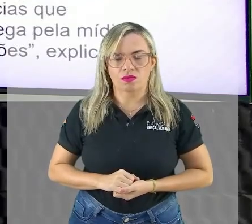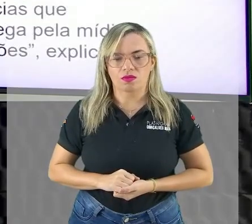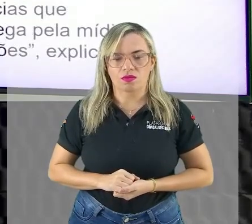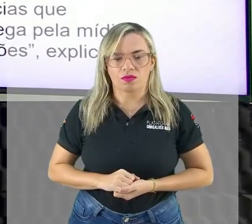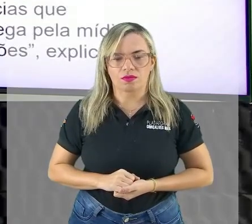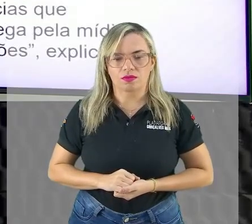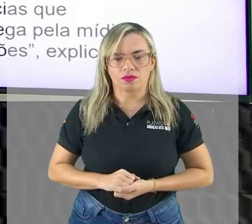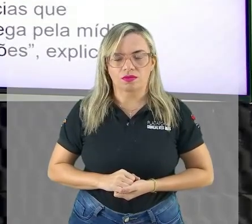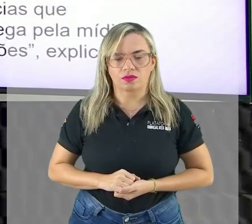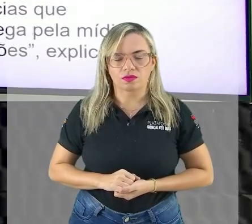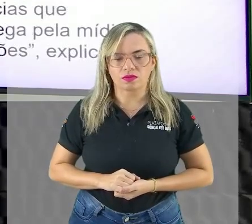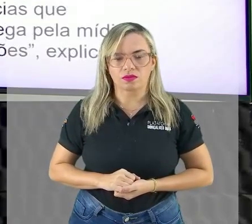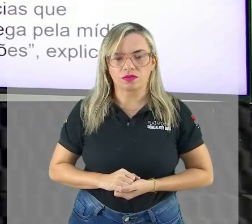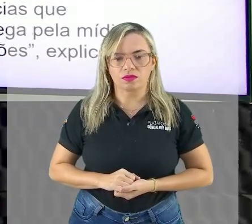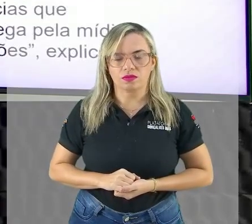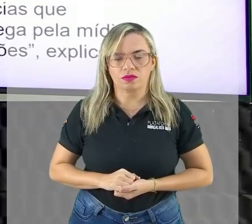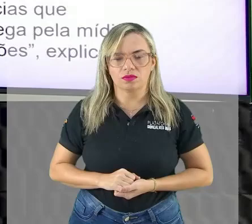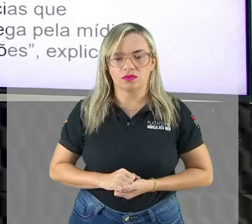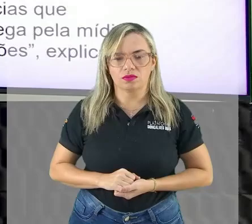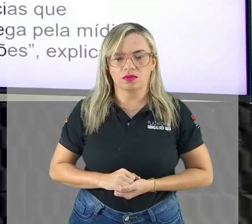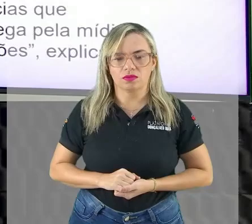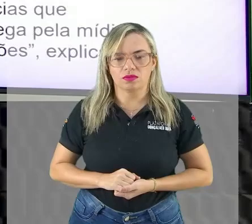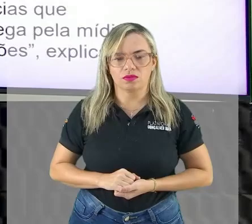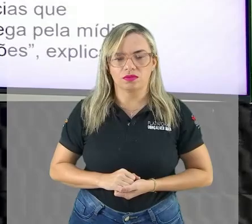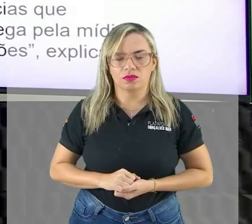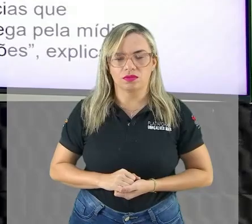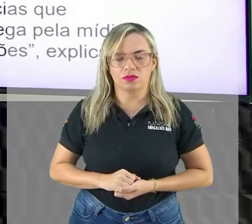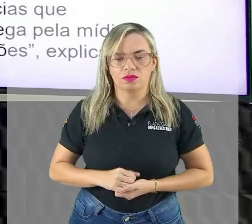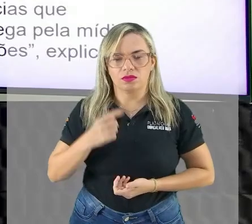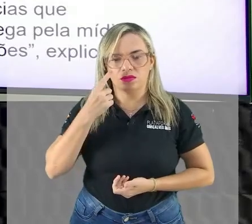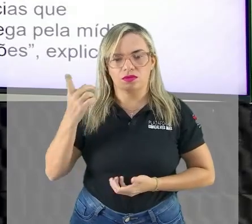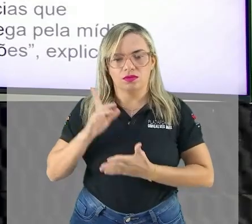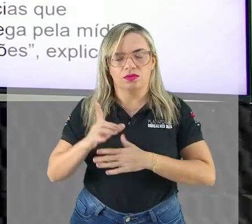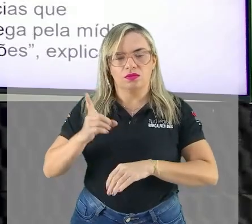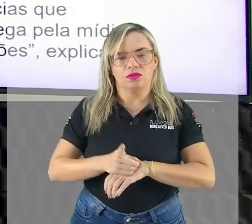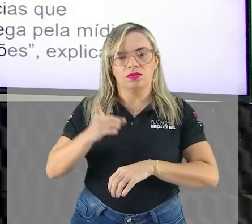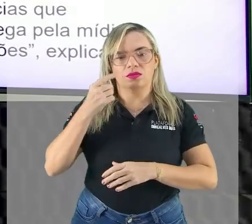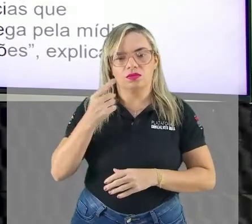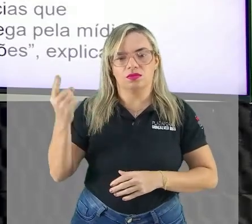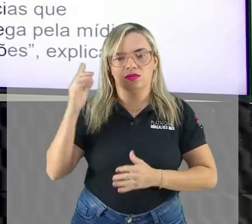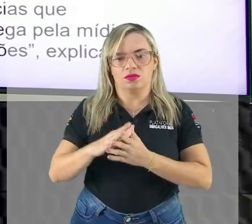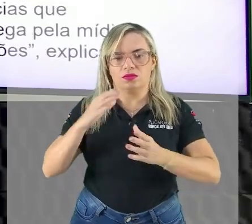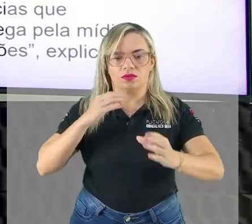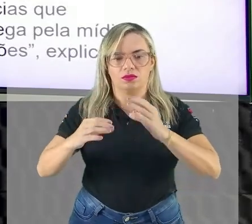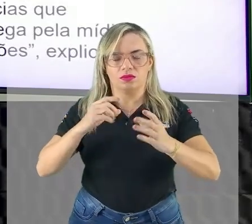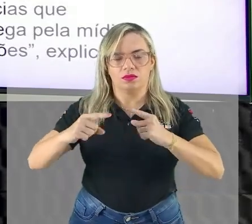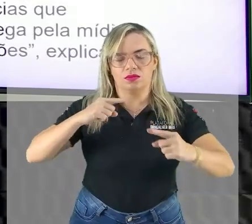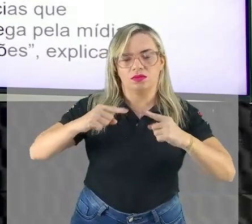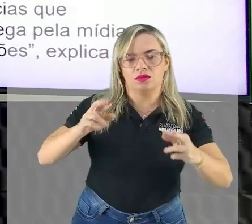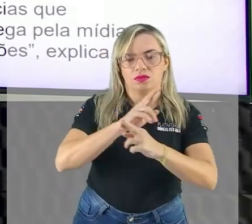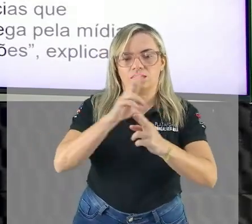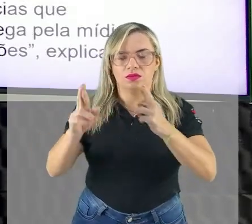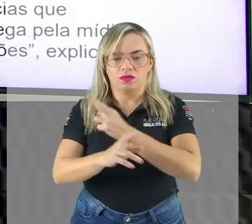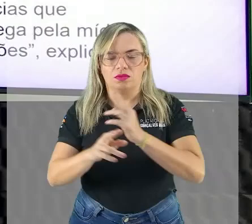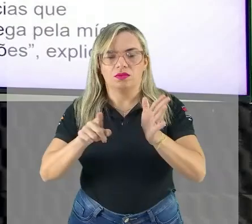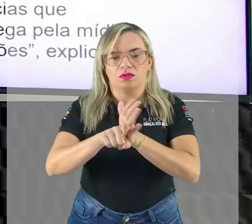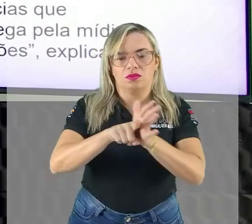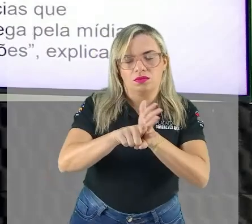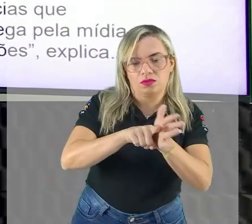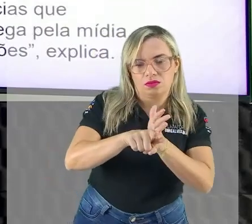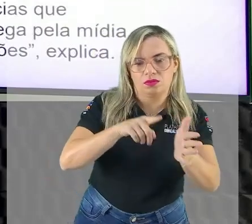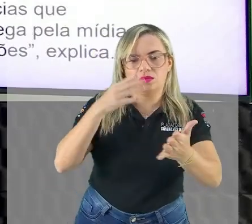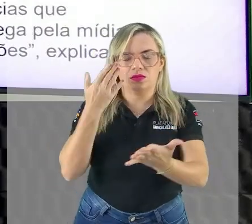a relação entre as tecnologias digitais e as migrações no mundo. Então, já há pesquisadores,